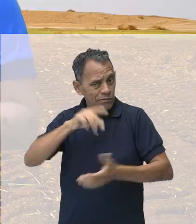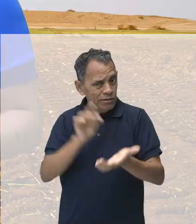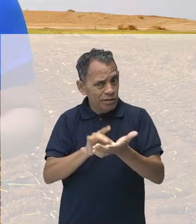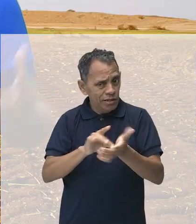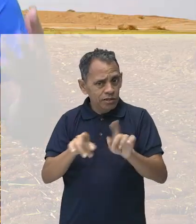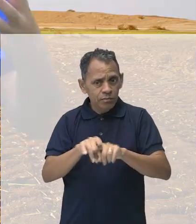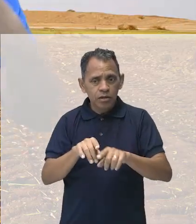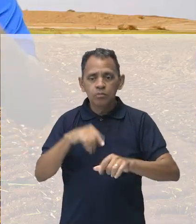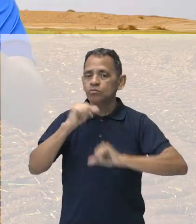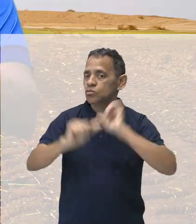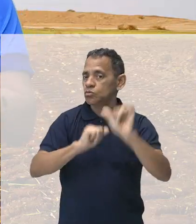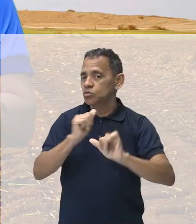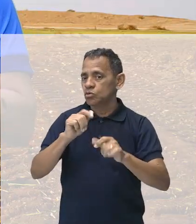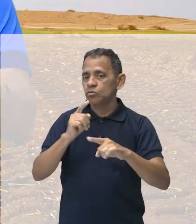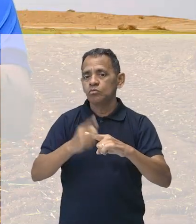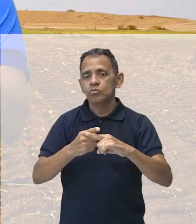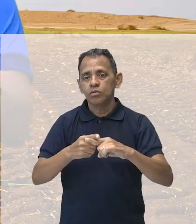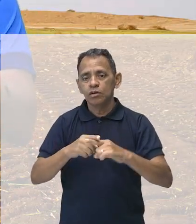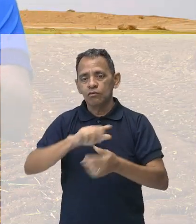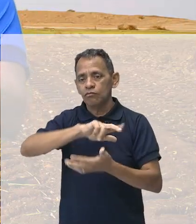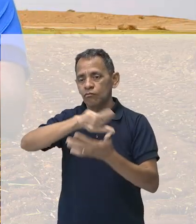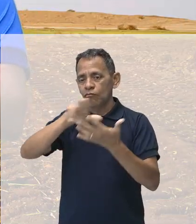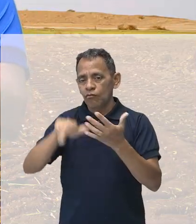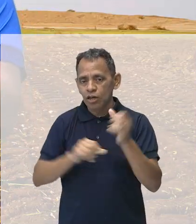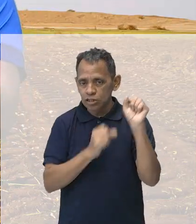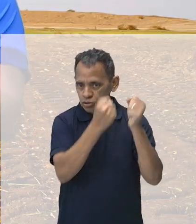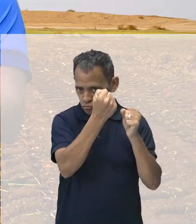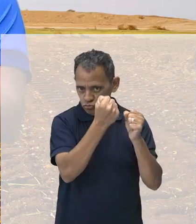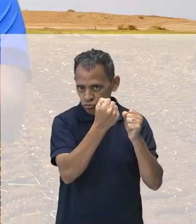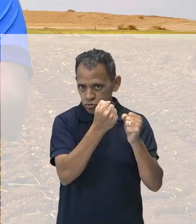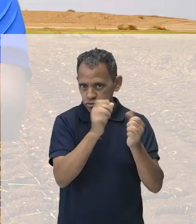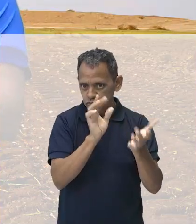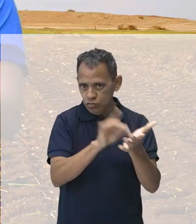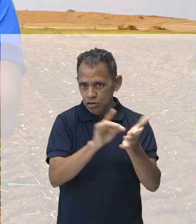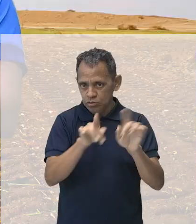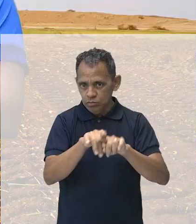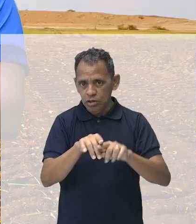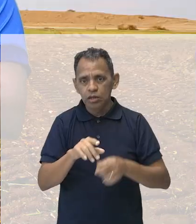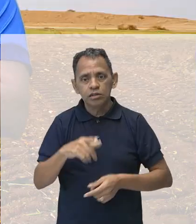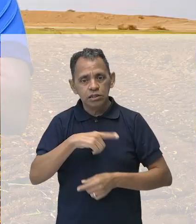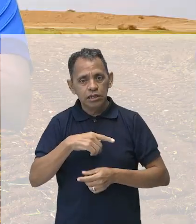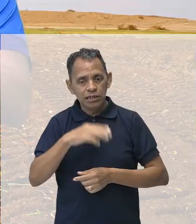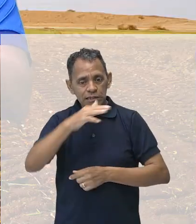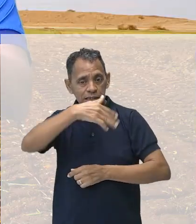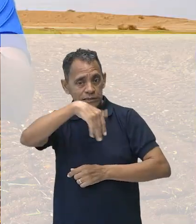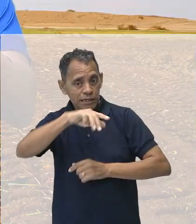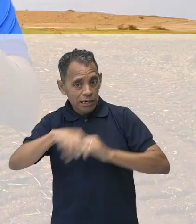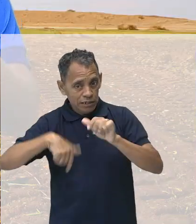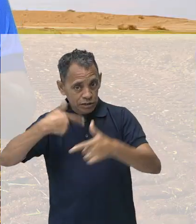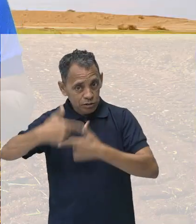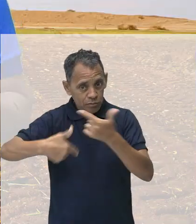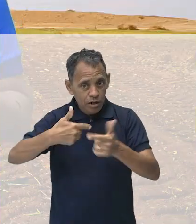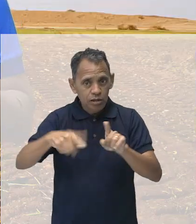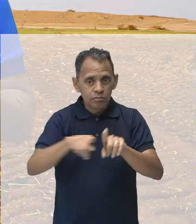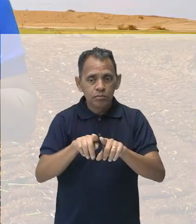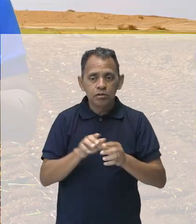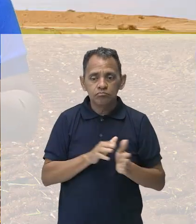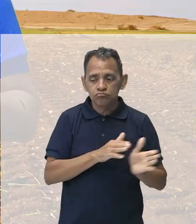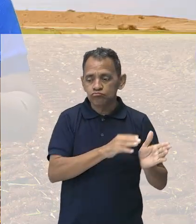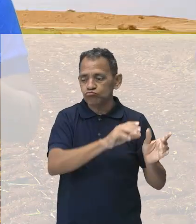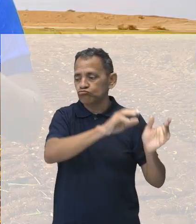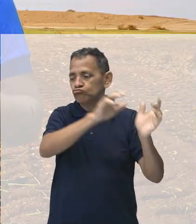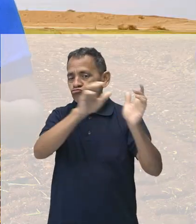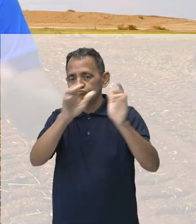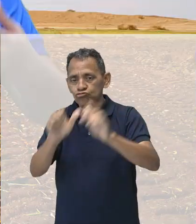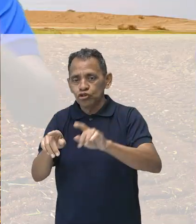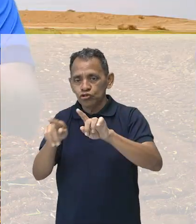tá? Porque várias indústrias, principalmente as indústrias que trabalham no ramo alimentício, elas estão indo para o